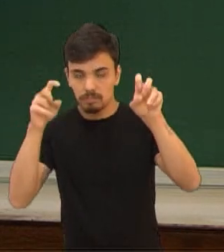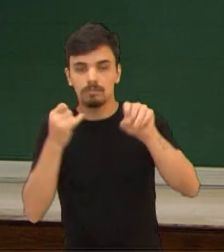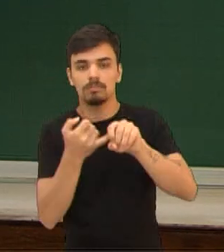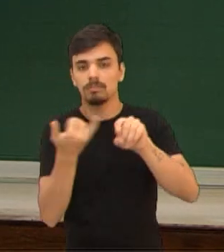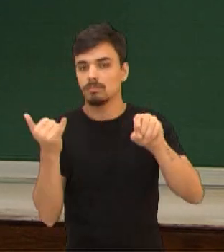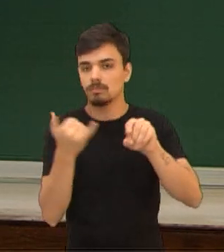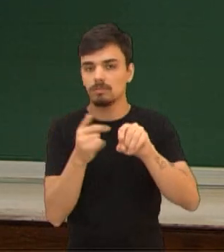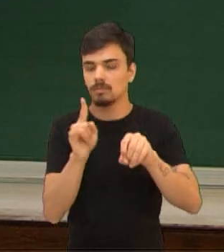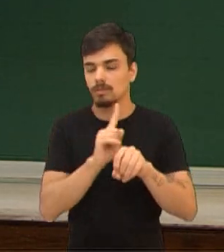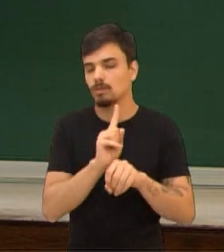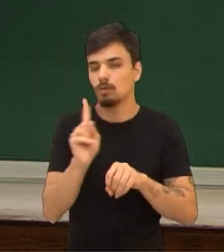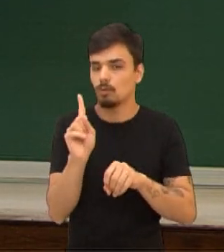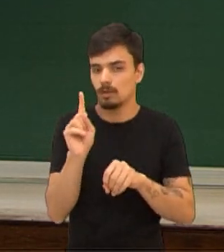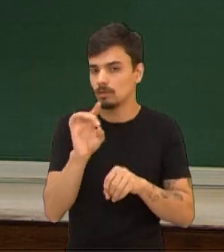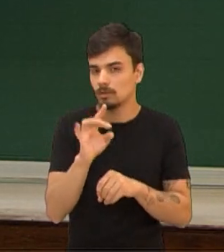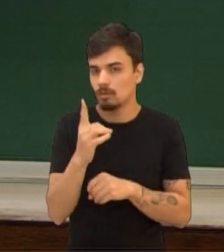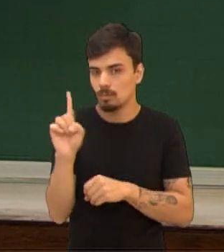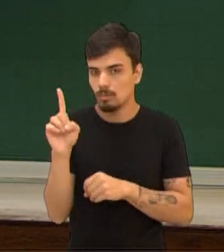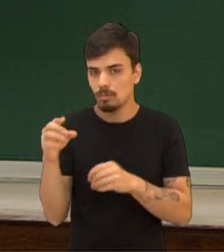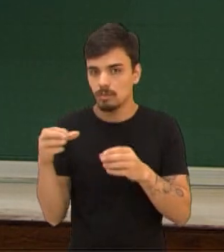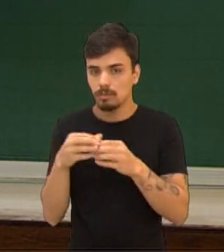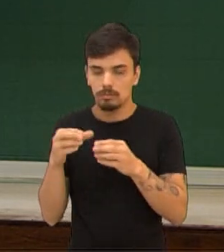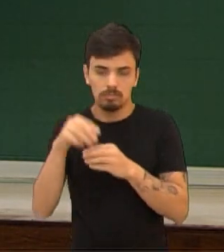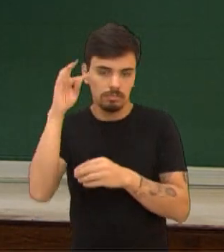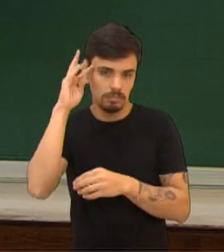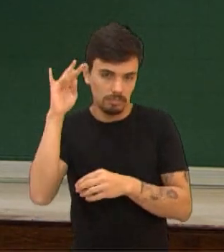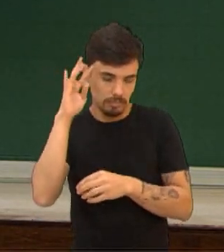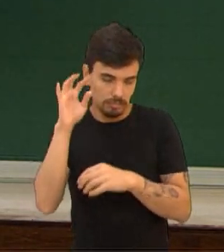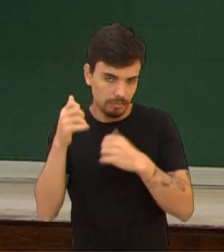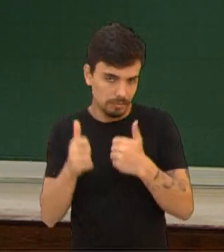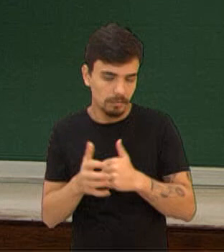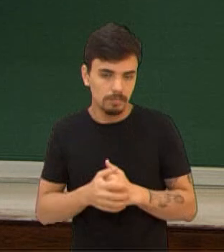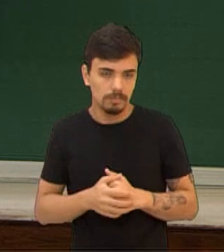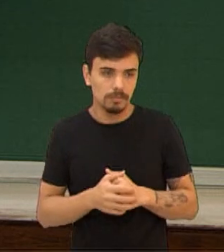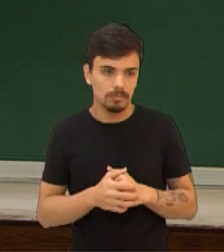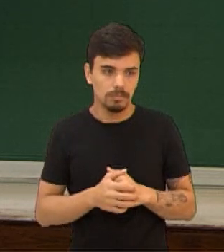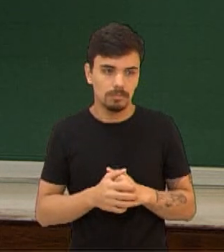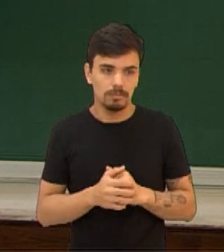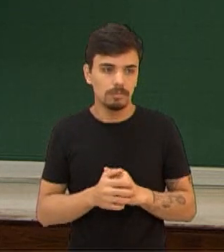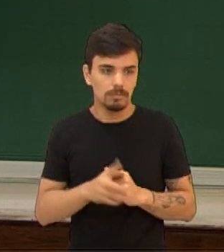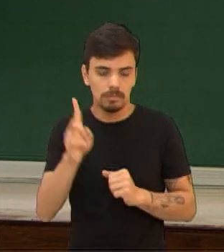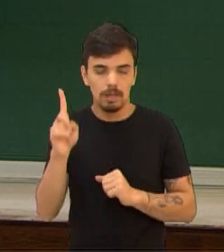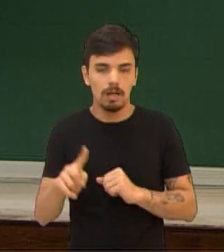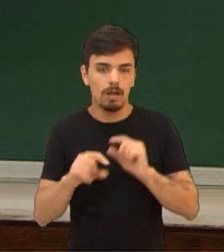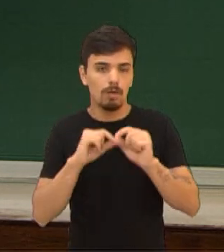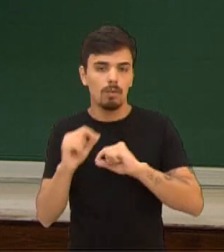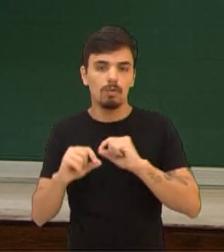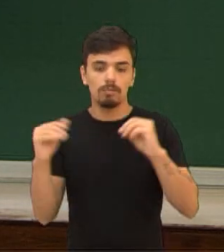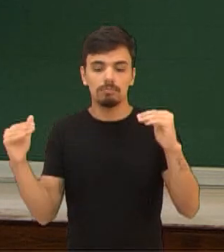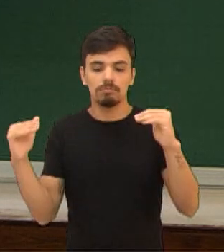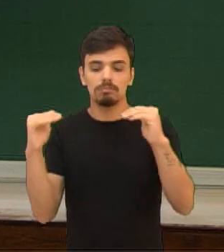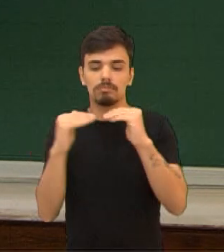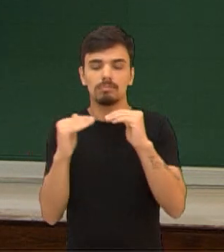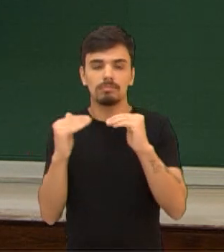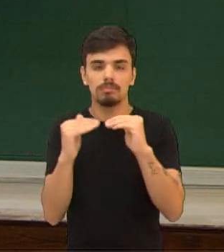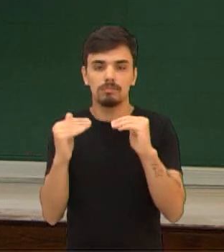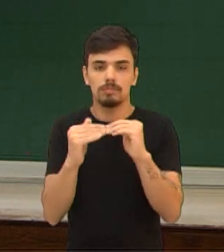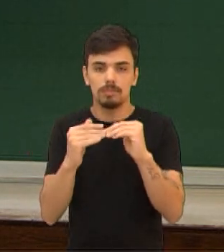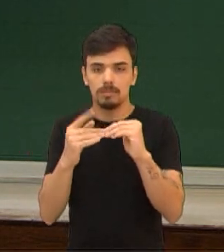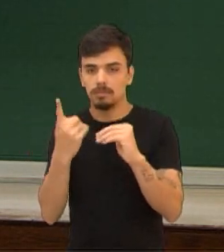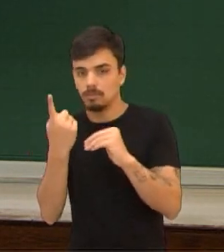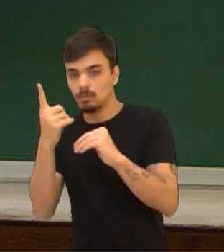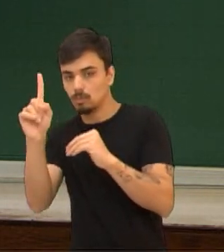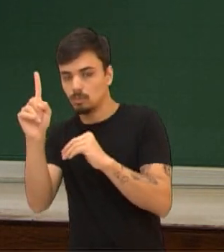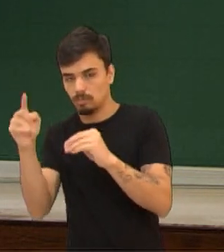capacitor exatamente, é um capacitor teórico, chamado capacitor equivalente, capacitância equivalente,